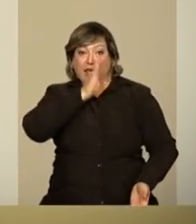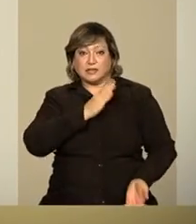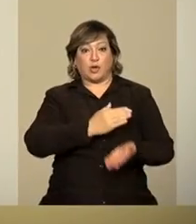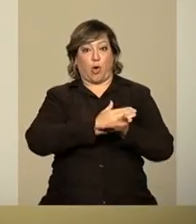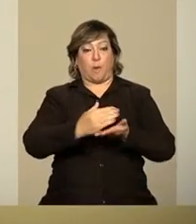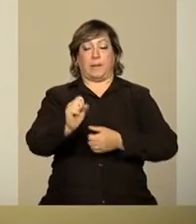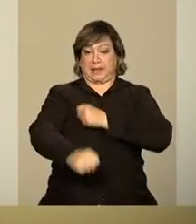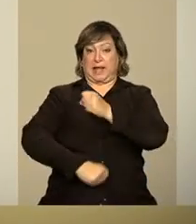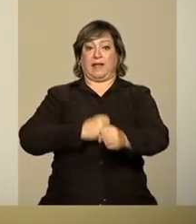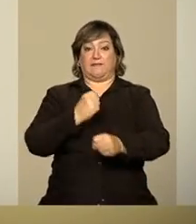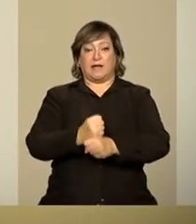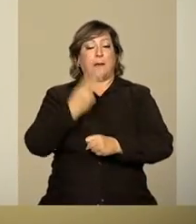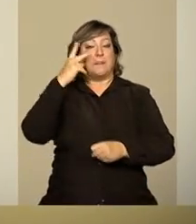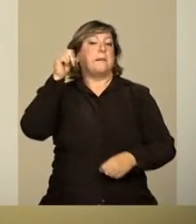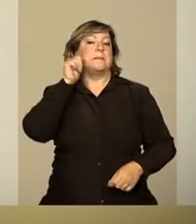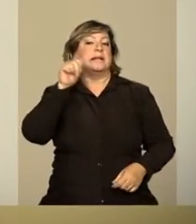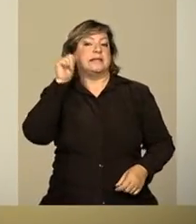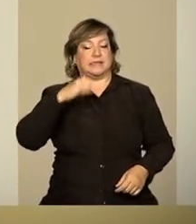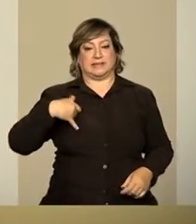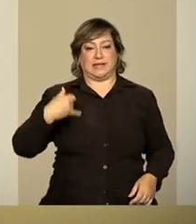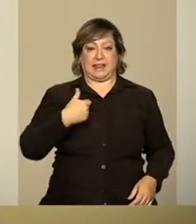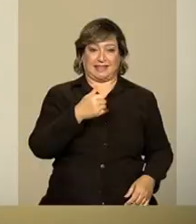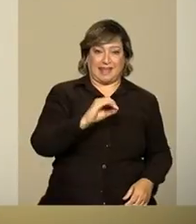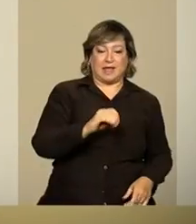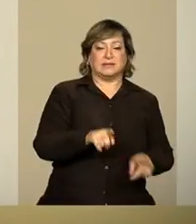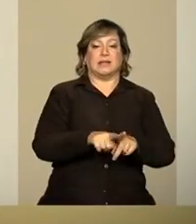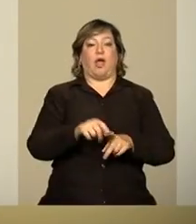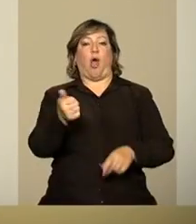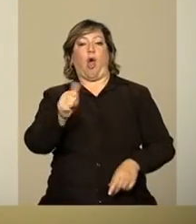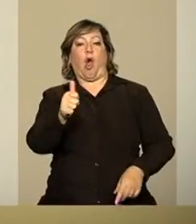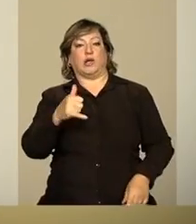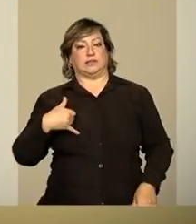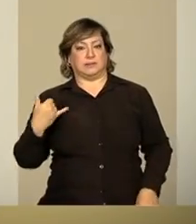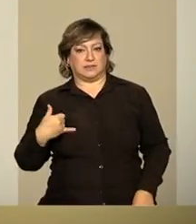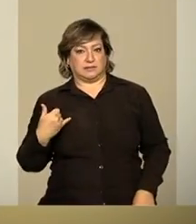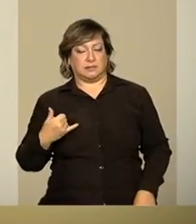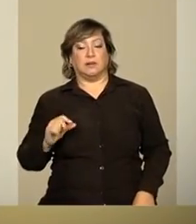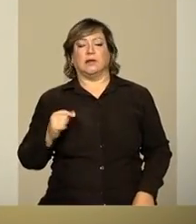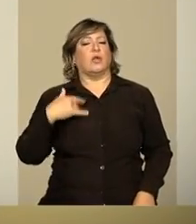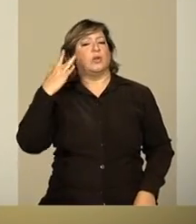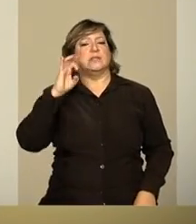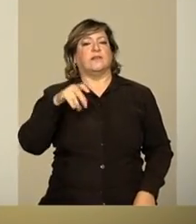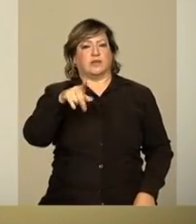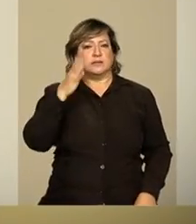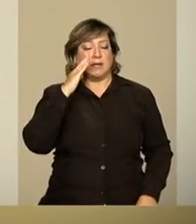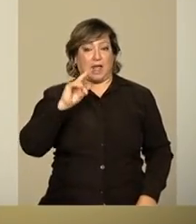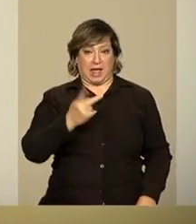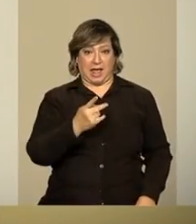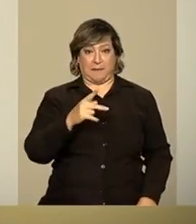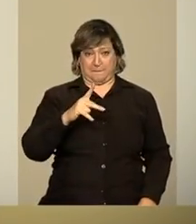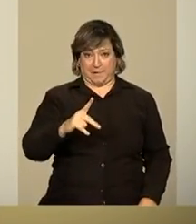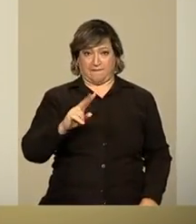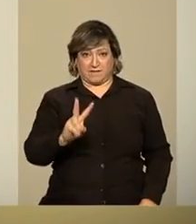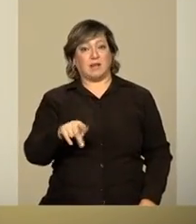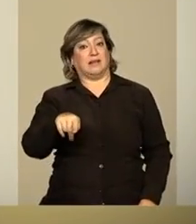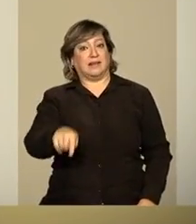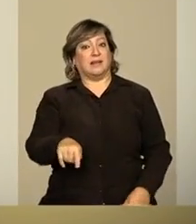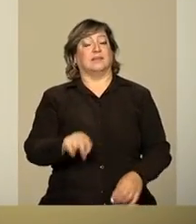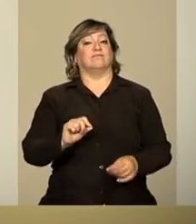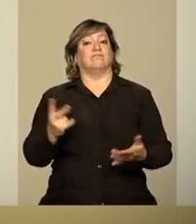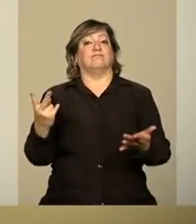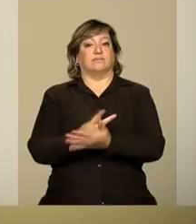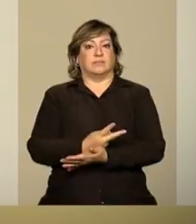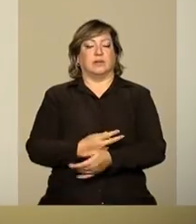a partir do ano que vem para as meninas de 10 e 11 anos eu não sei se você sabe Luciano mas o HPV é o vírus